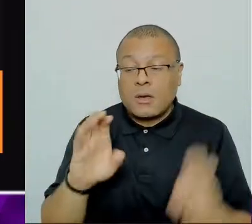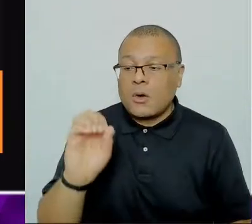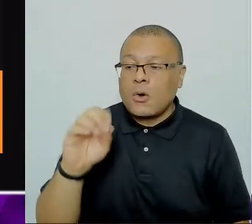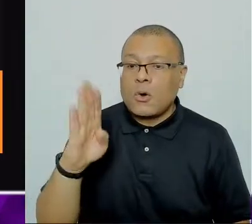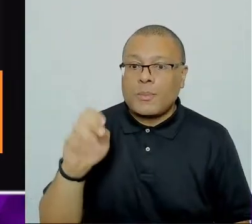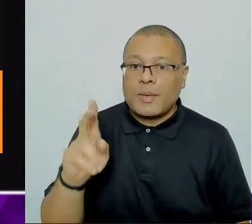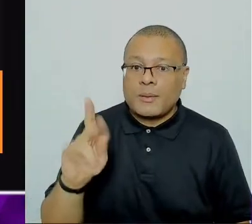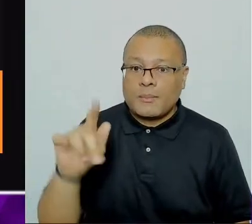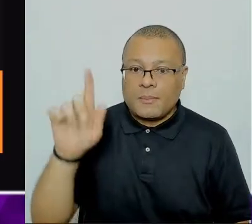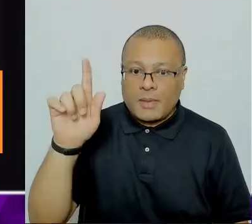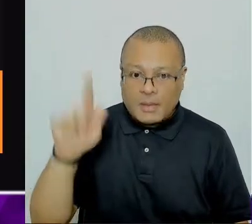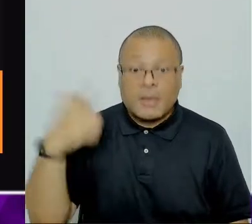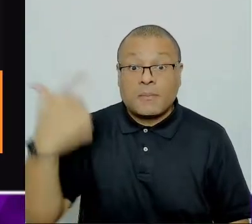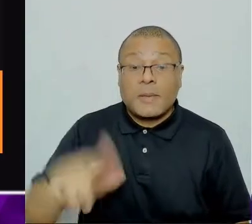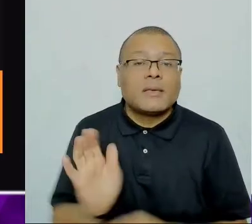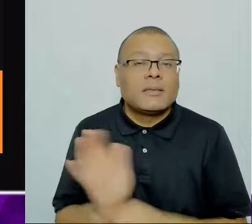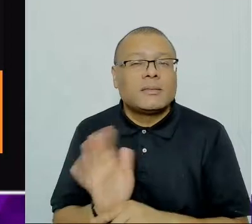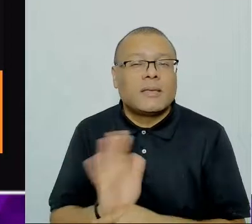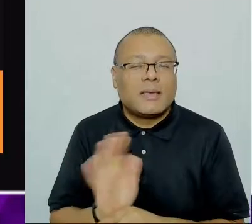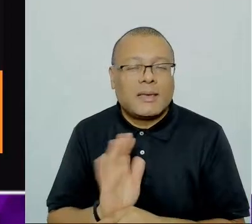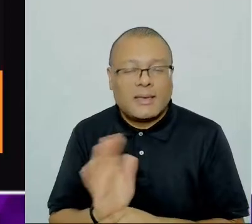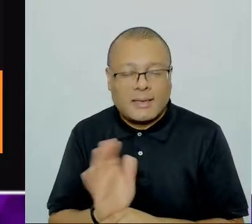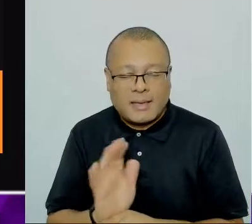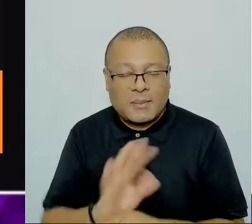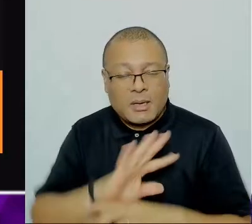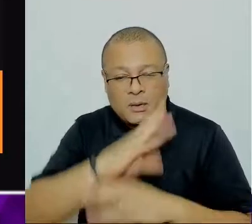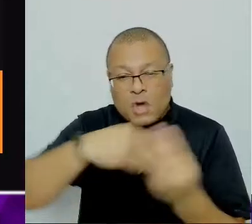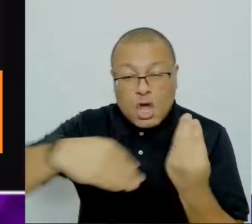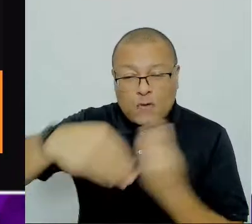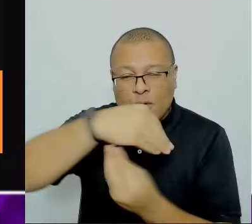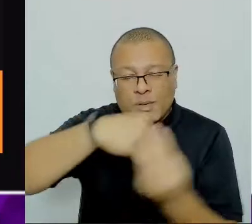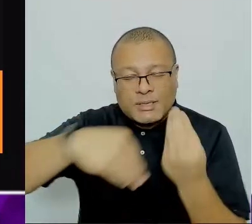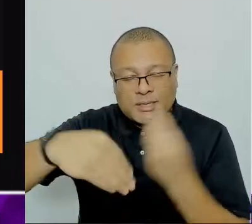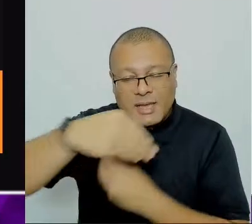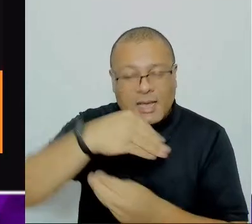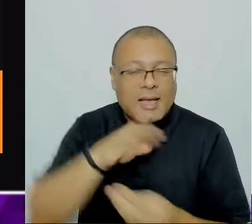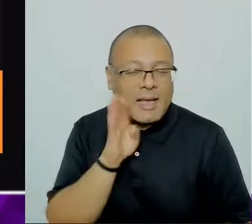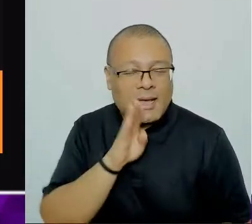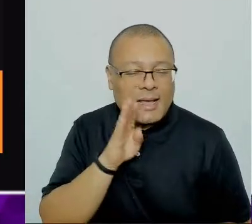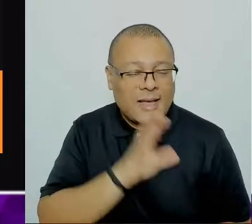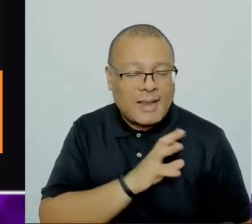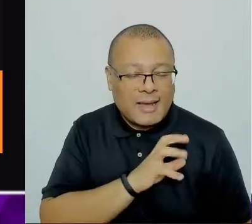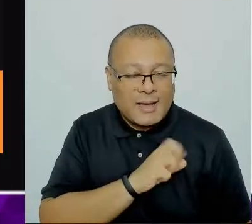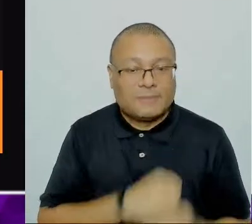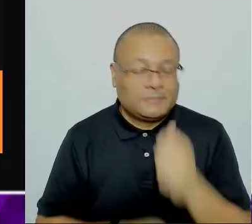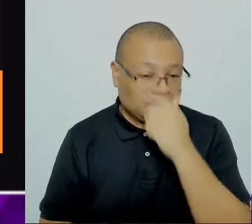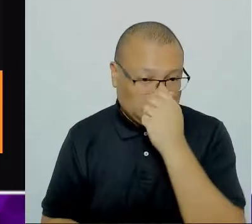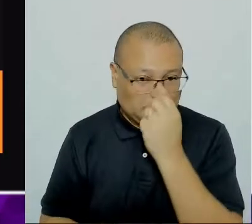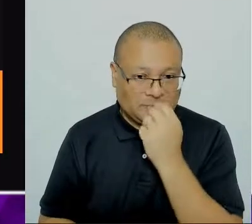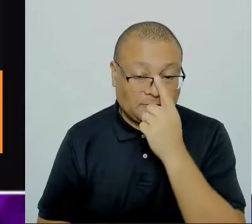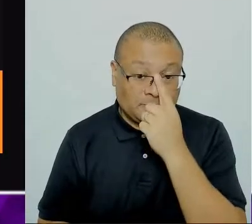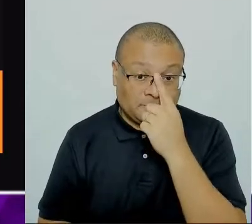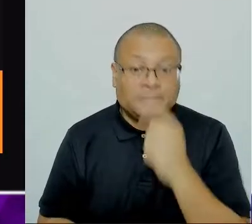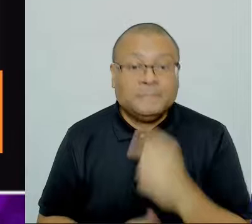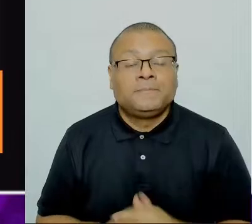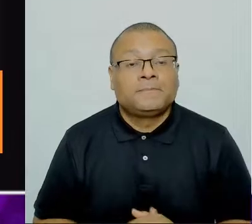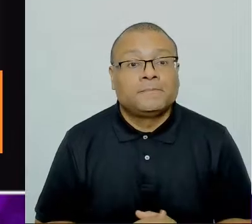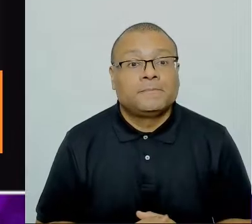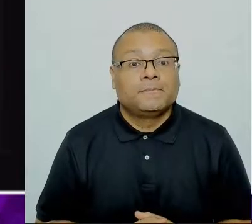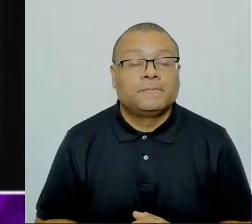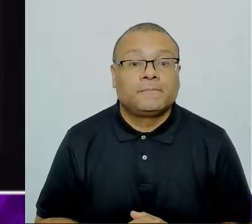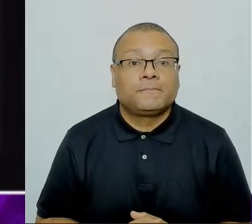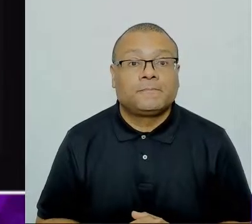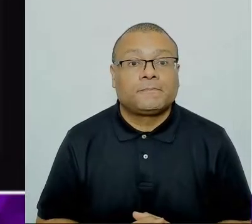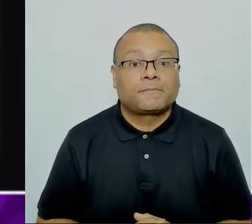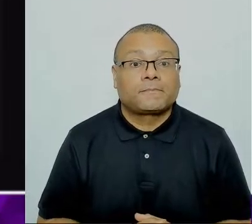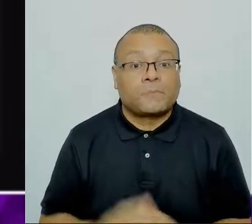também trazendo um outro lado, que é a parte de cinema, para ficar um pouquinho mais fã aqui a nossa palestra, tá? Então vamos lá, inovação,